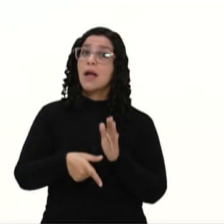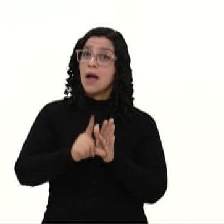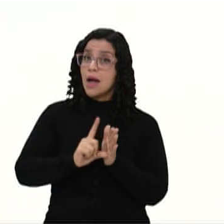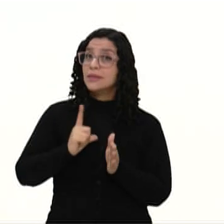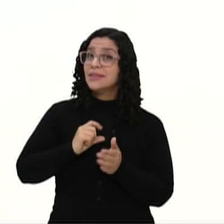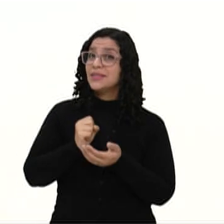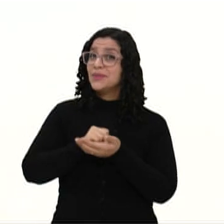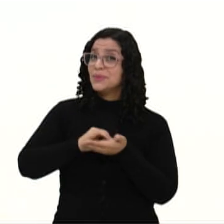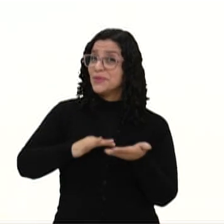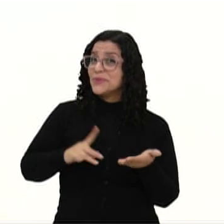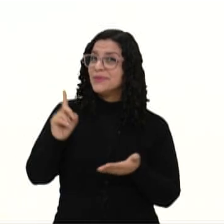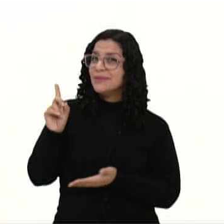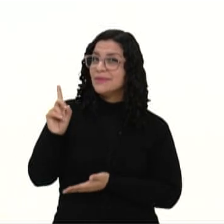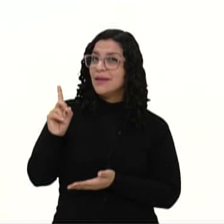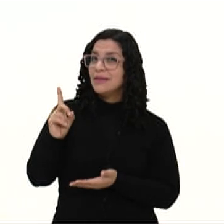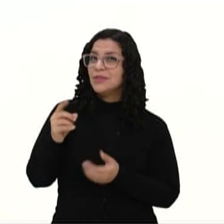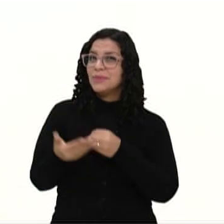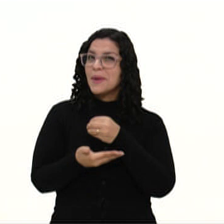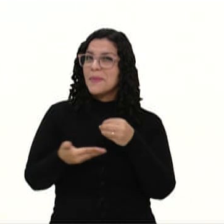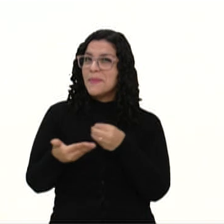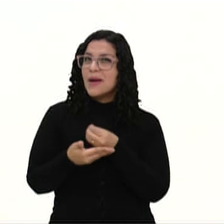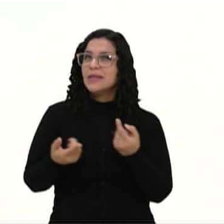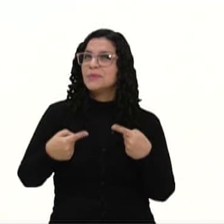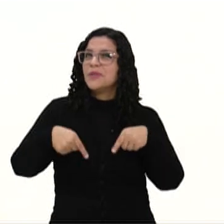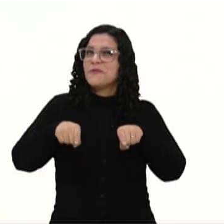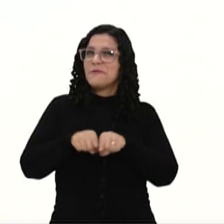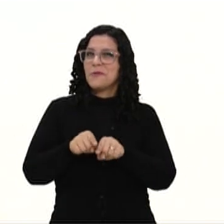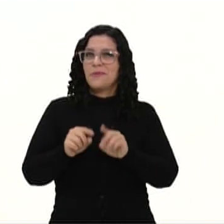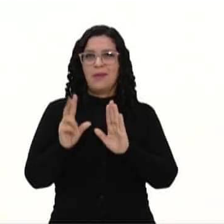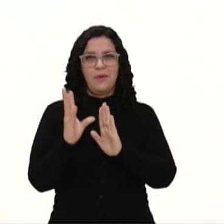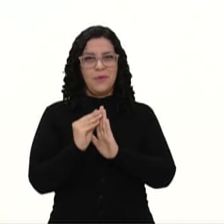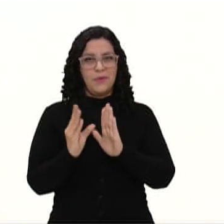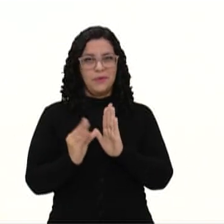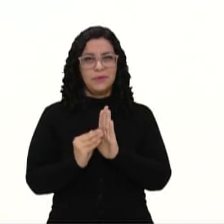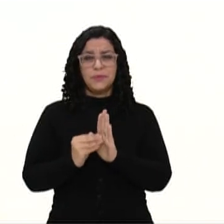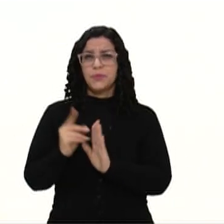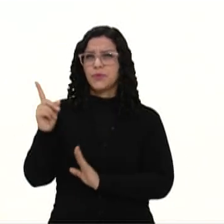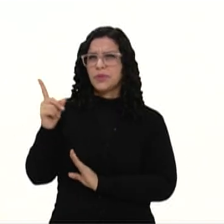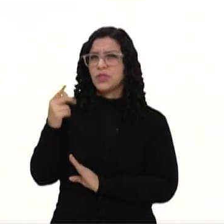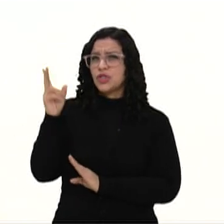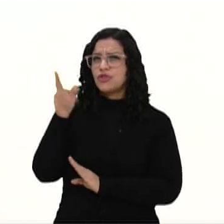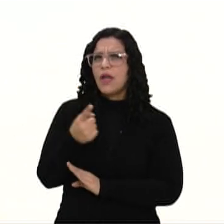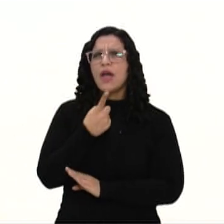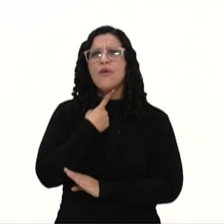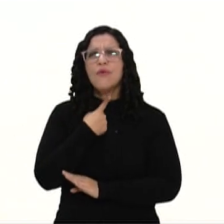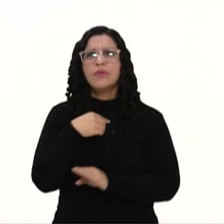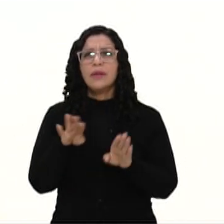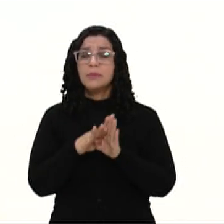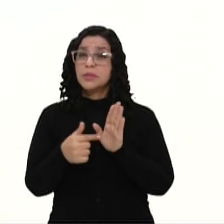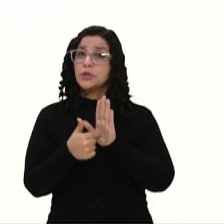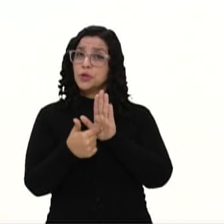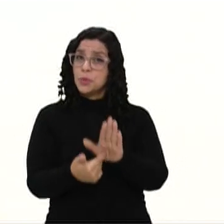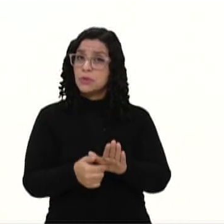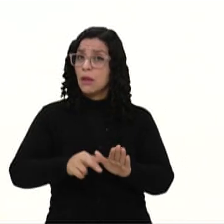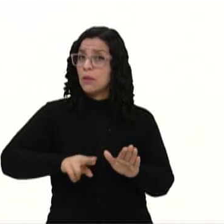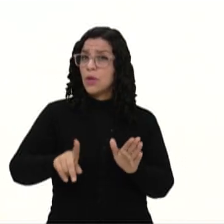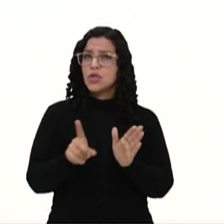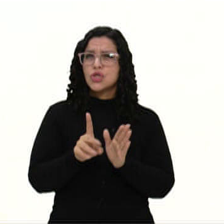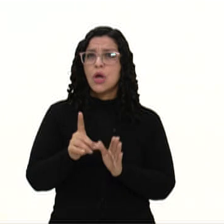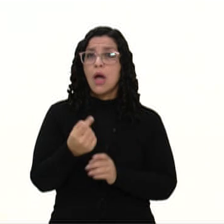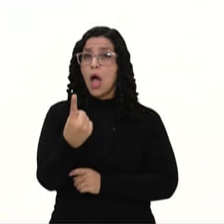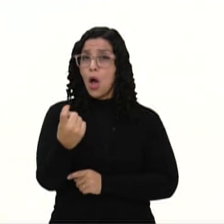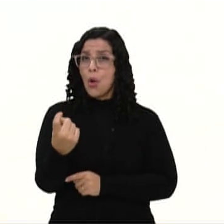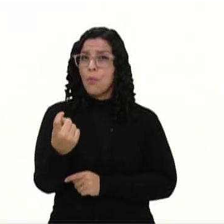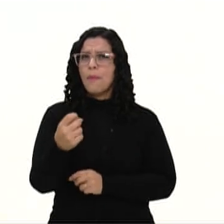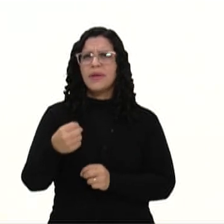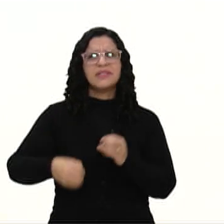Antes, nós temos ainda um exercício para embasar, retomar esse conteúdo. Você já teve vontade de demonstrar não apenas a